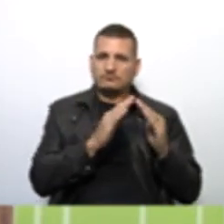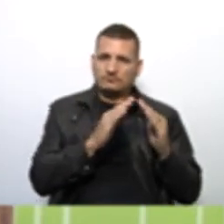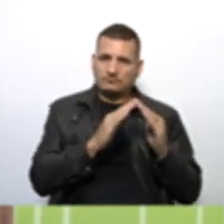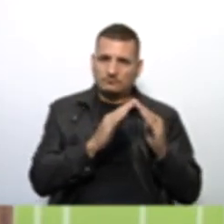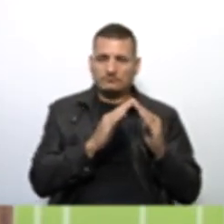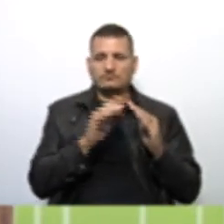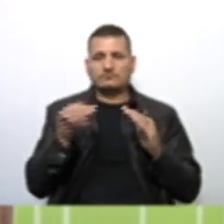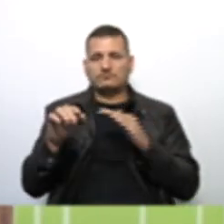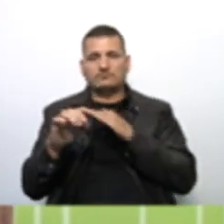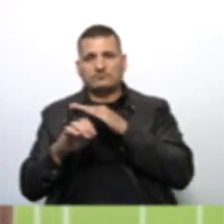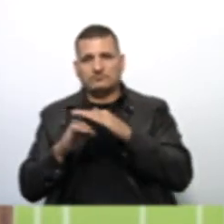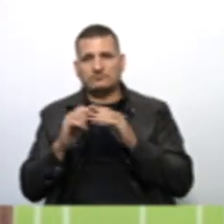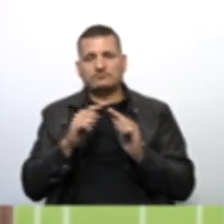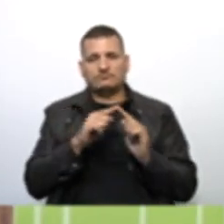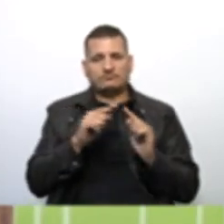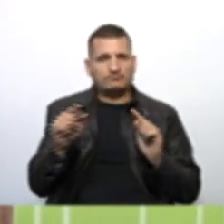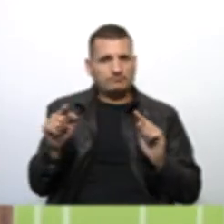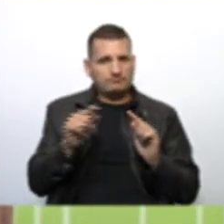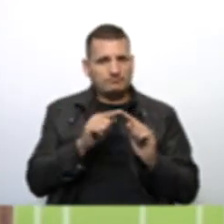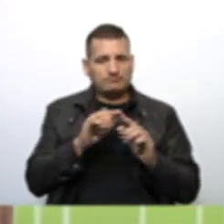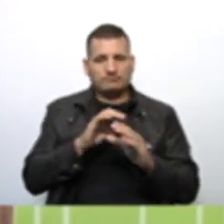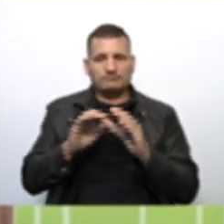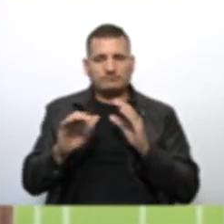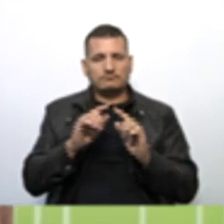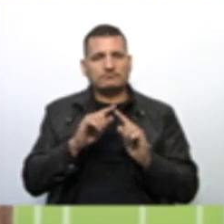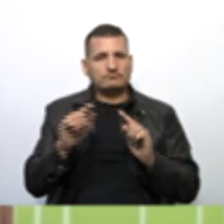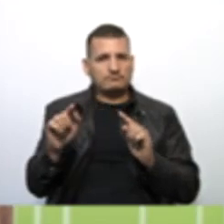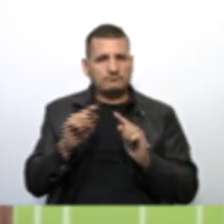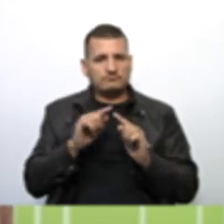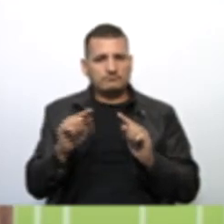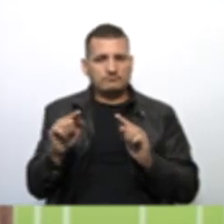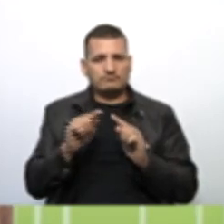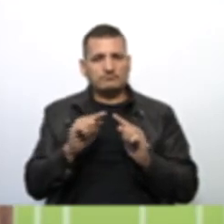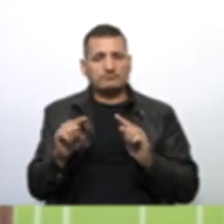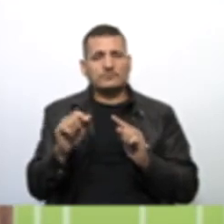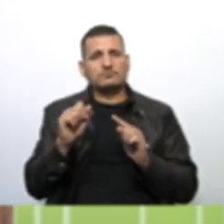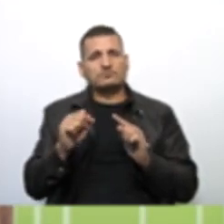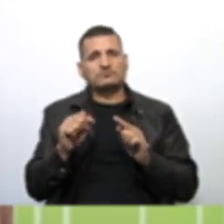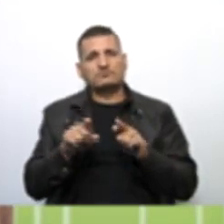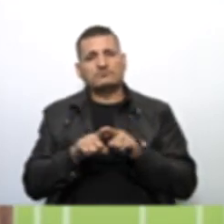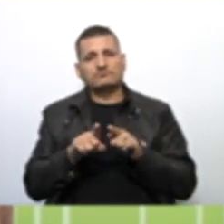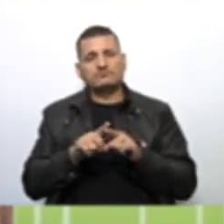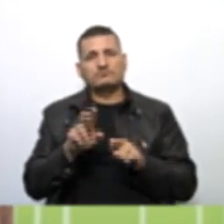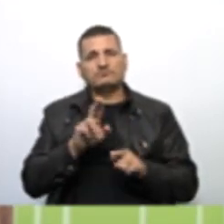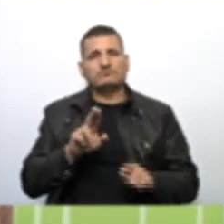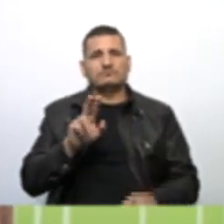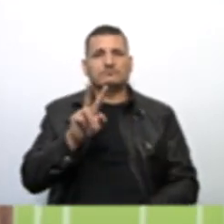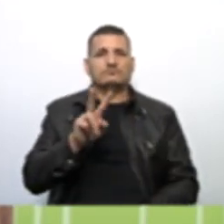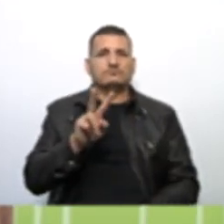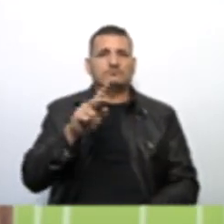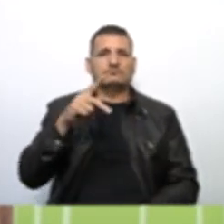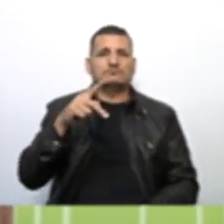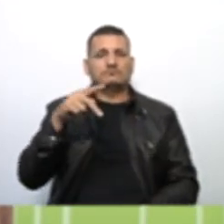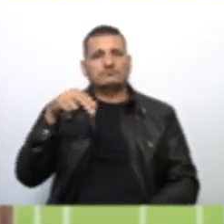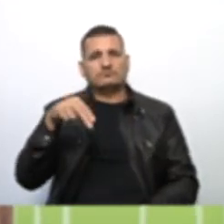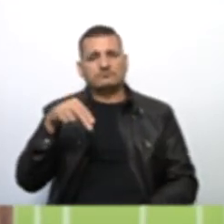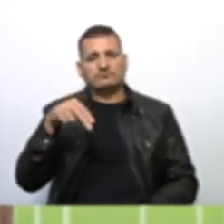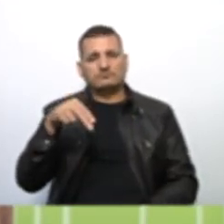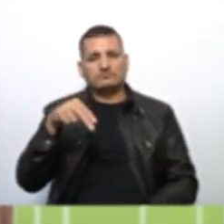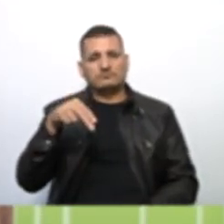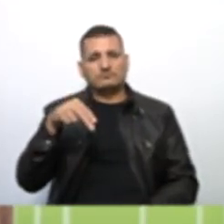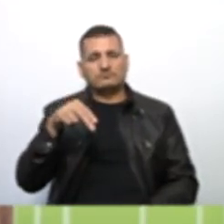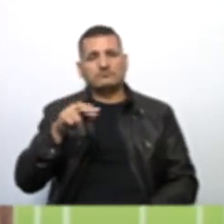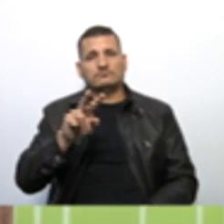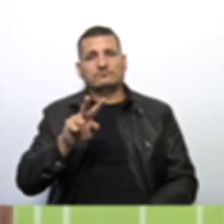casa à empresa, a rede interna da empresa, você também pode utilizar uma VPN, pessoal, exatamente. Então, a